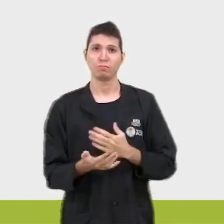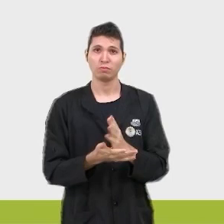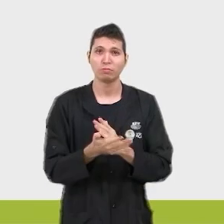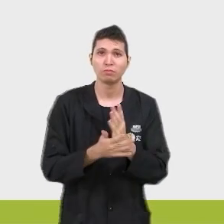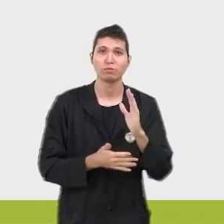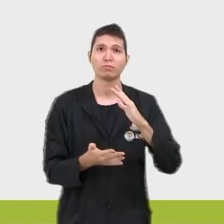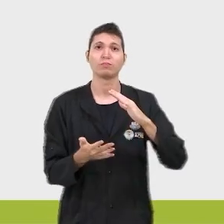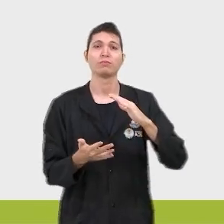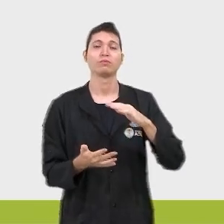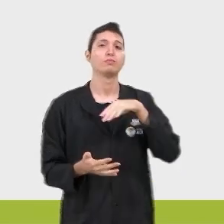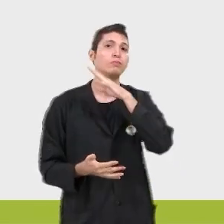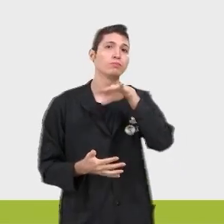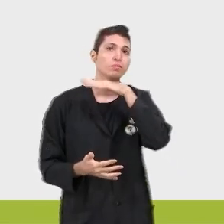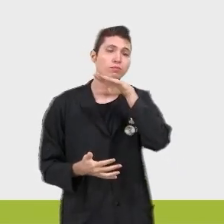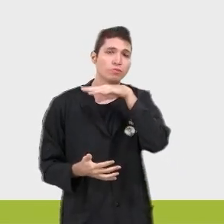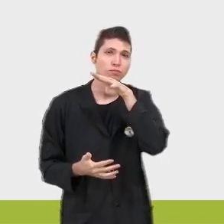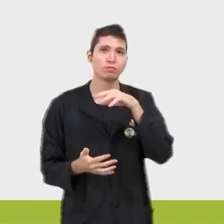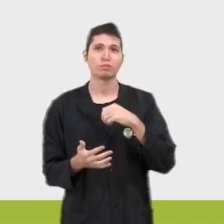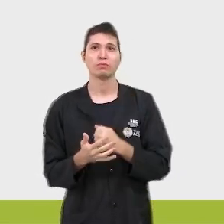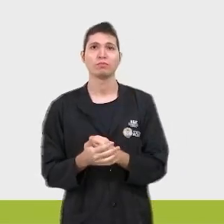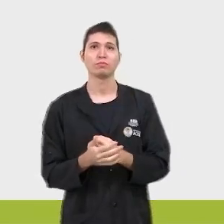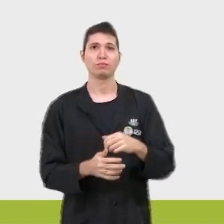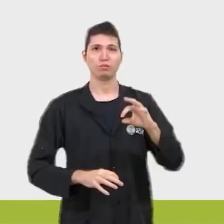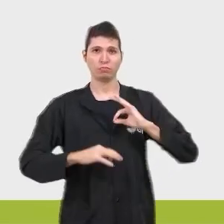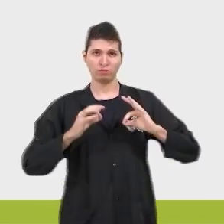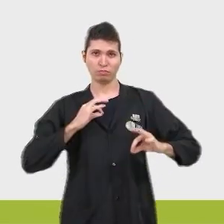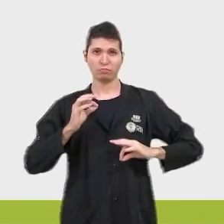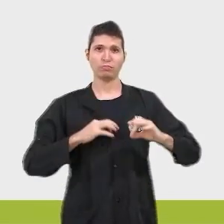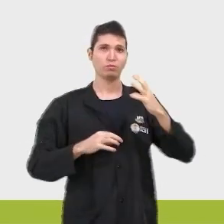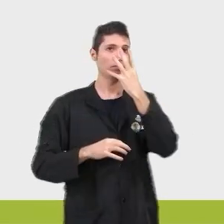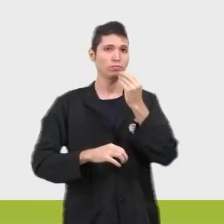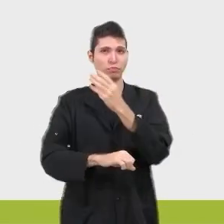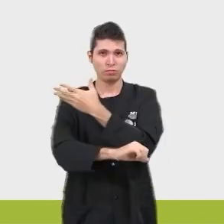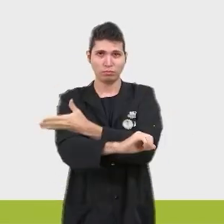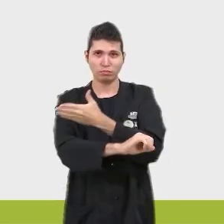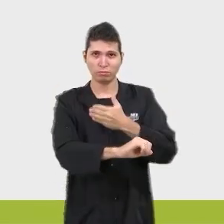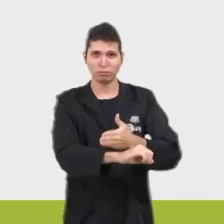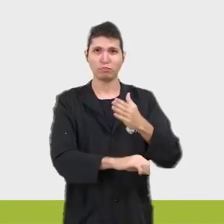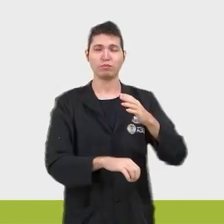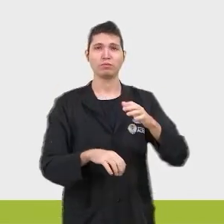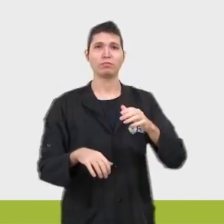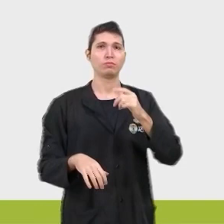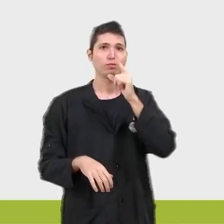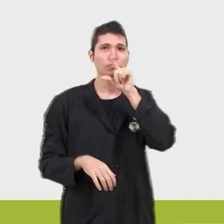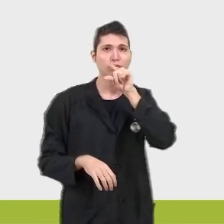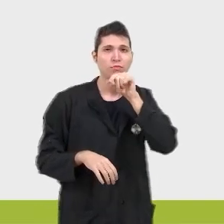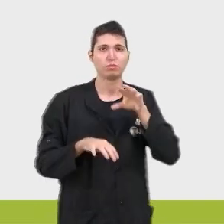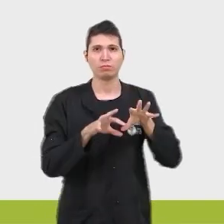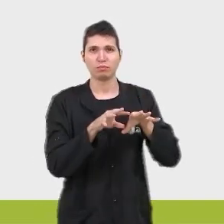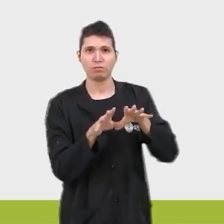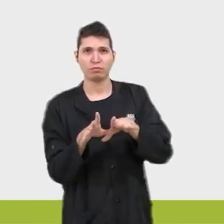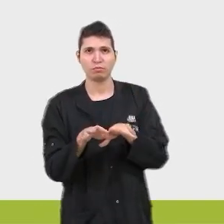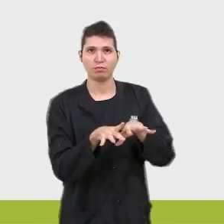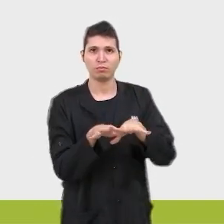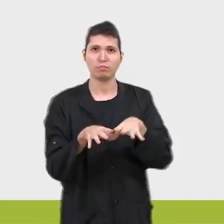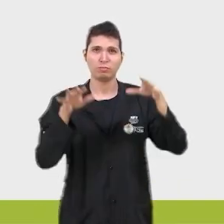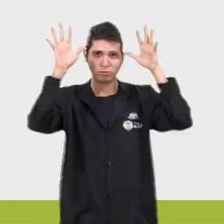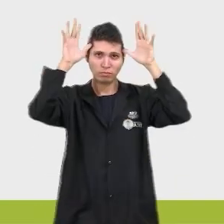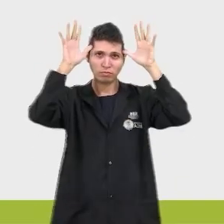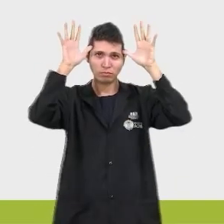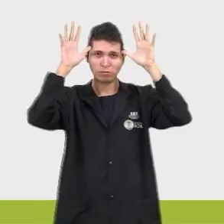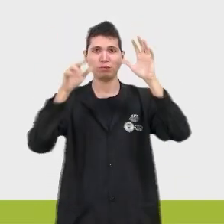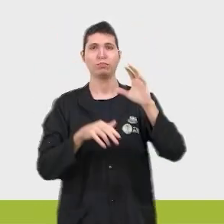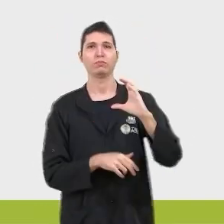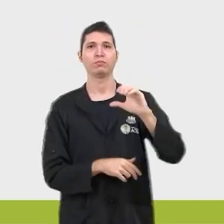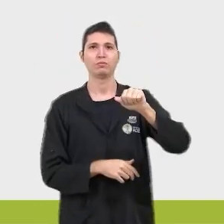assim interligadas são a onça-pintada, o lobo-guará, a ema e o veado campeiro. Quer dizer, são